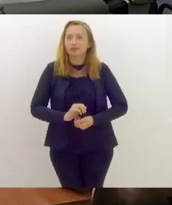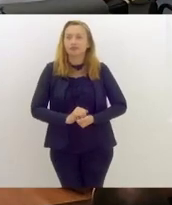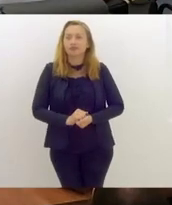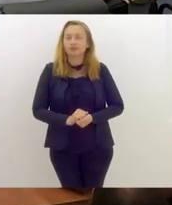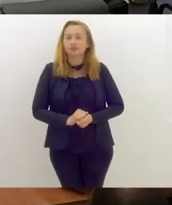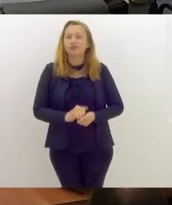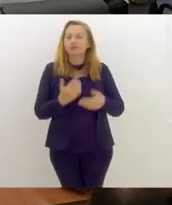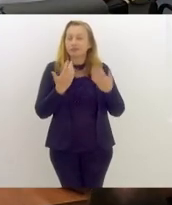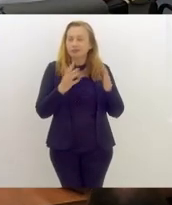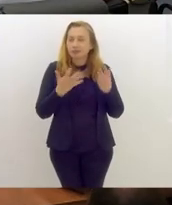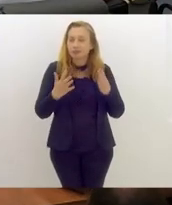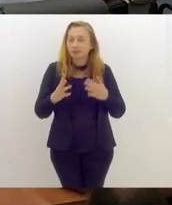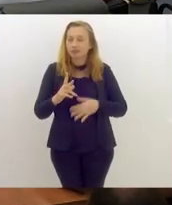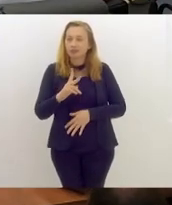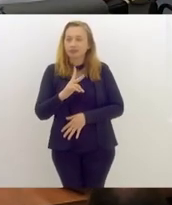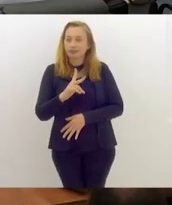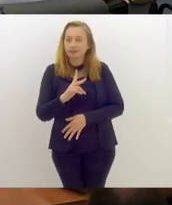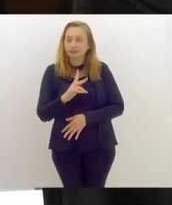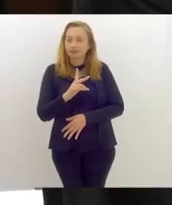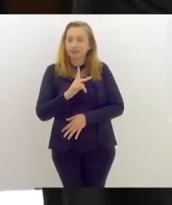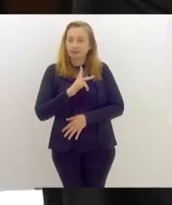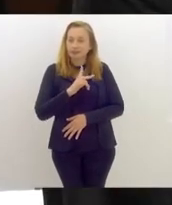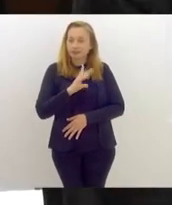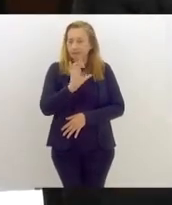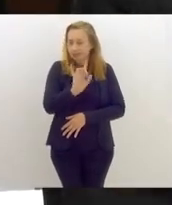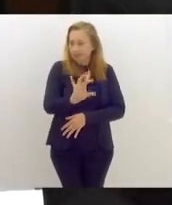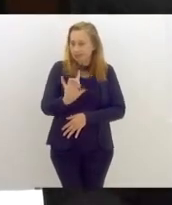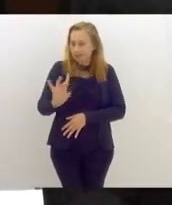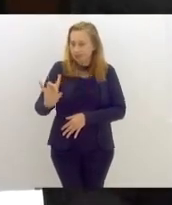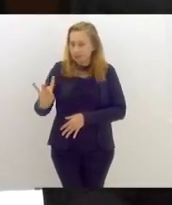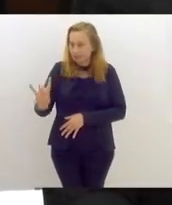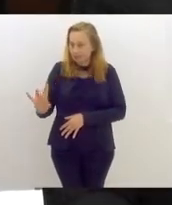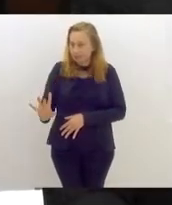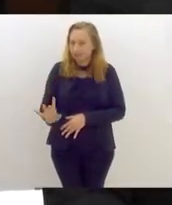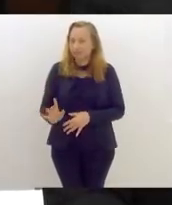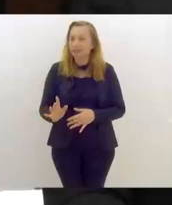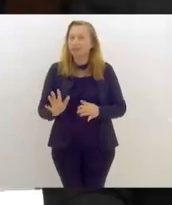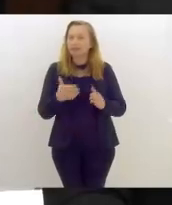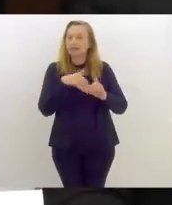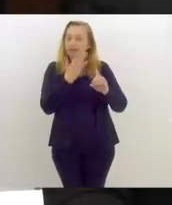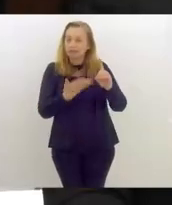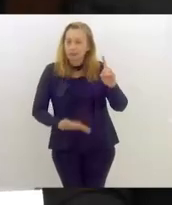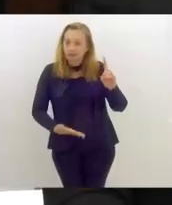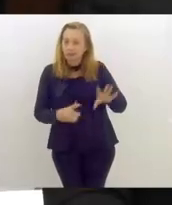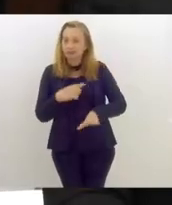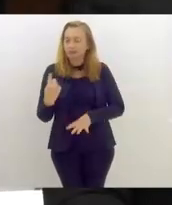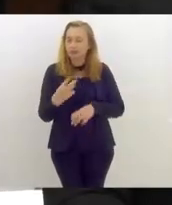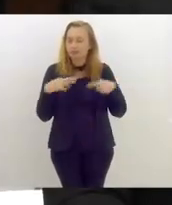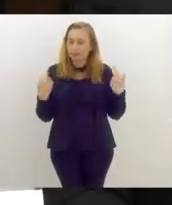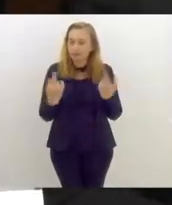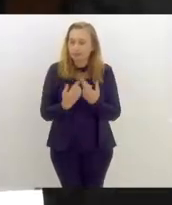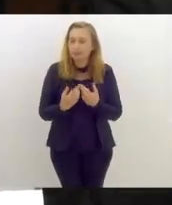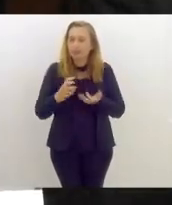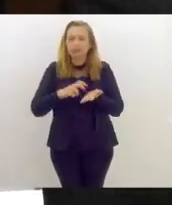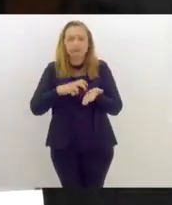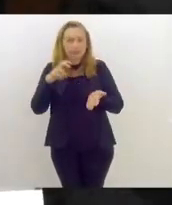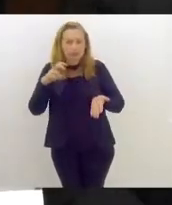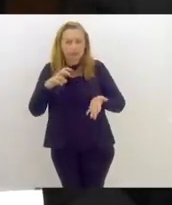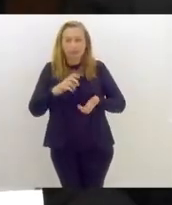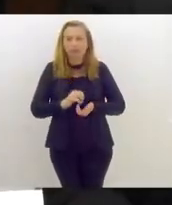cumprimentar individualmente de uma forma muito fraterna os nossos homenageados que nos reúne nessa manhã